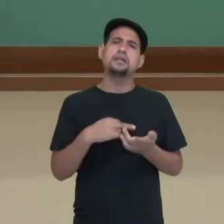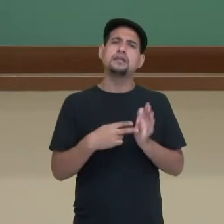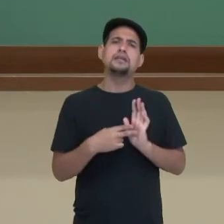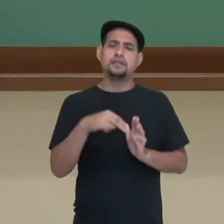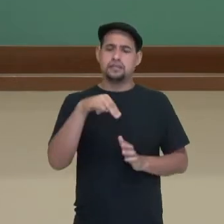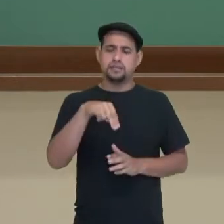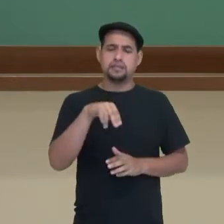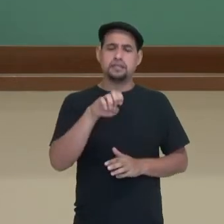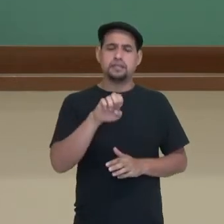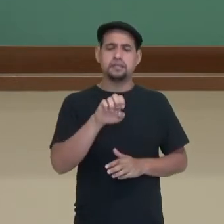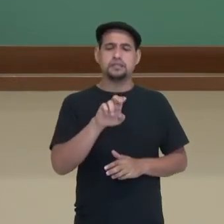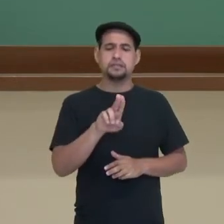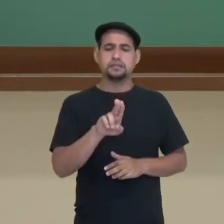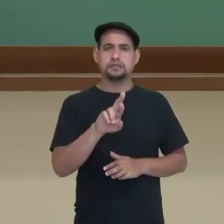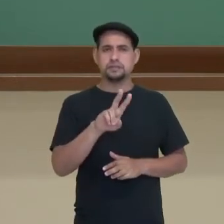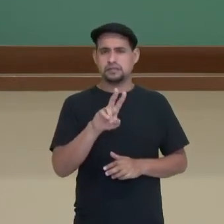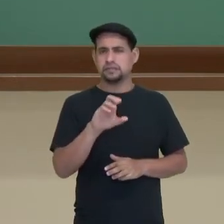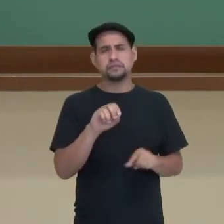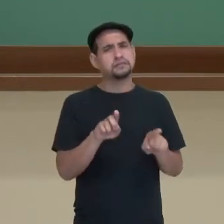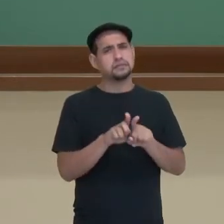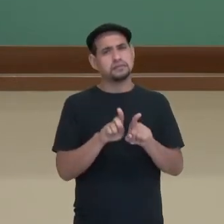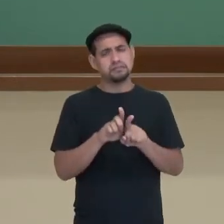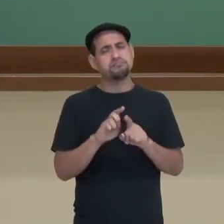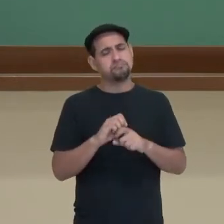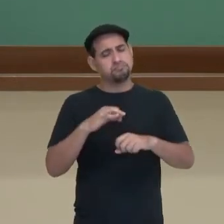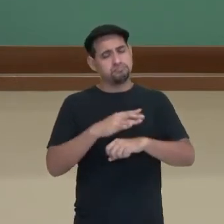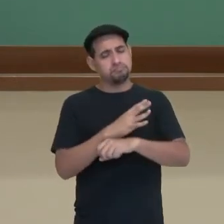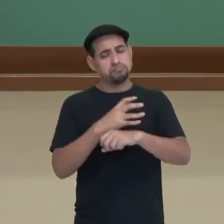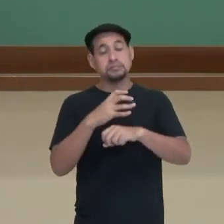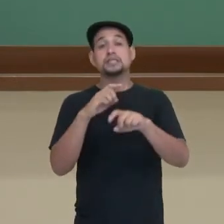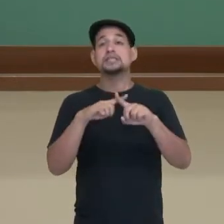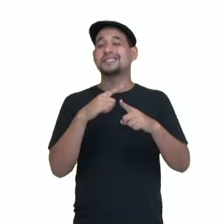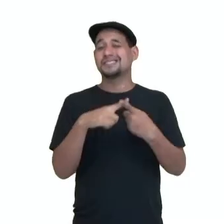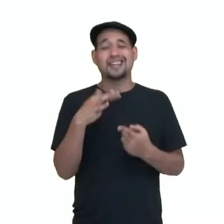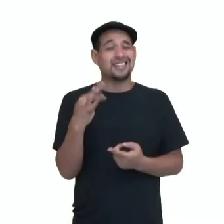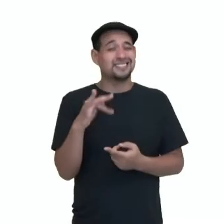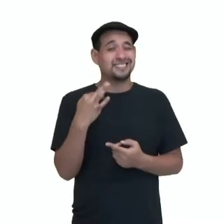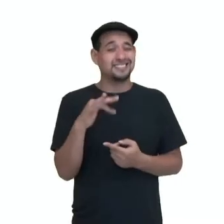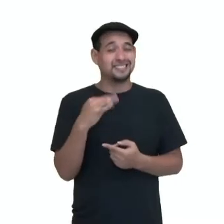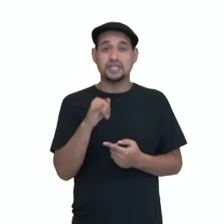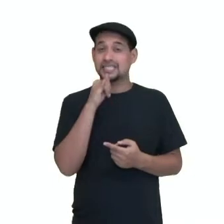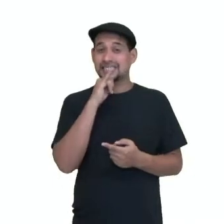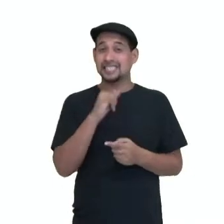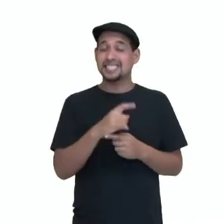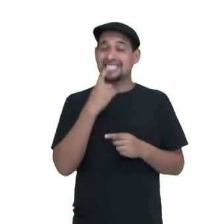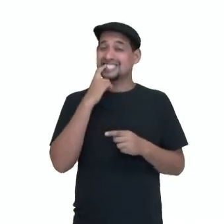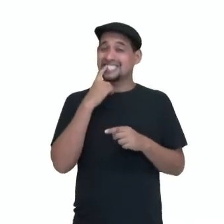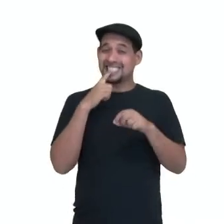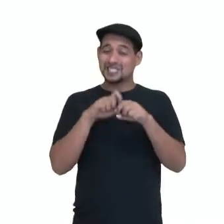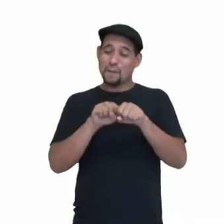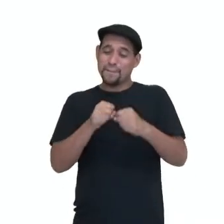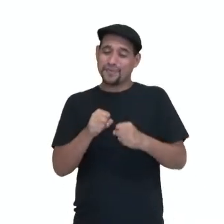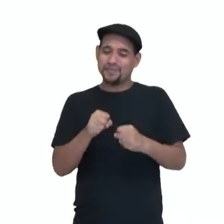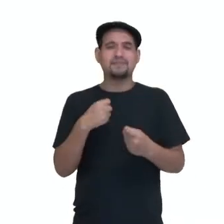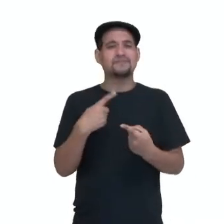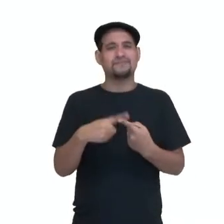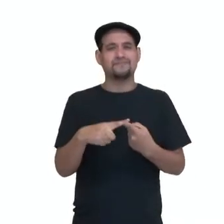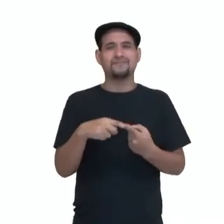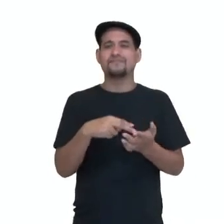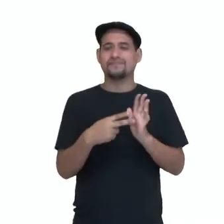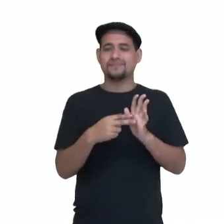vasos, nesses ossos, né? Ramificações nervosas. Por isso que dói quando quebra o osso, porque quebra